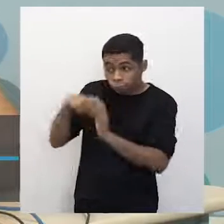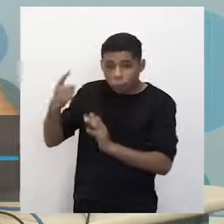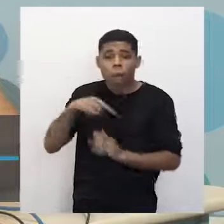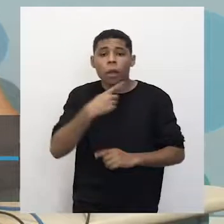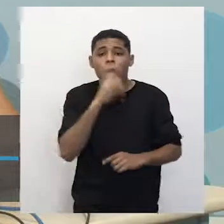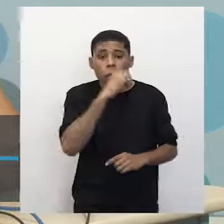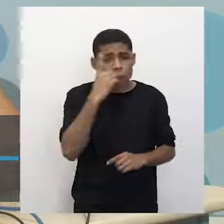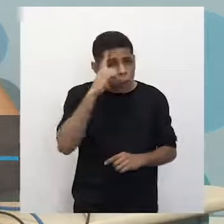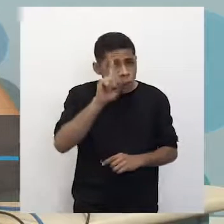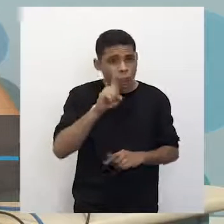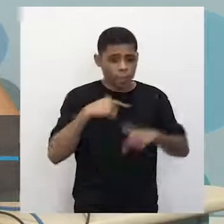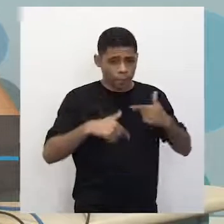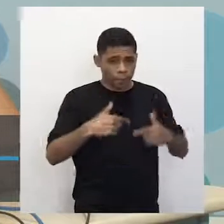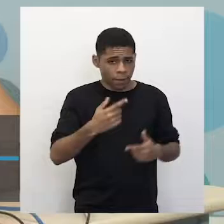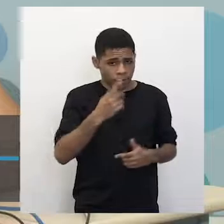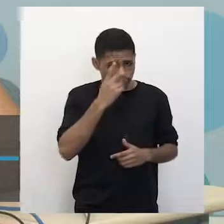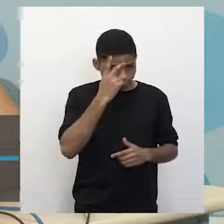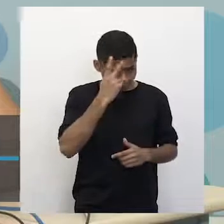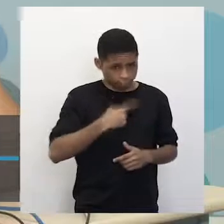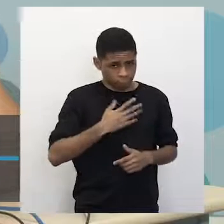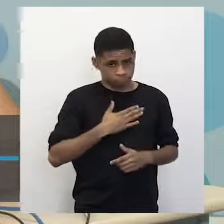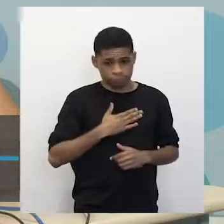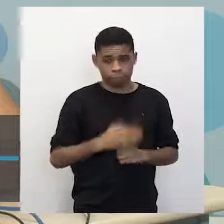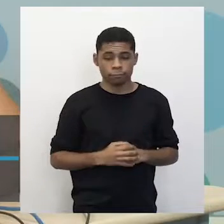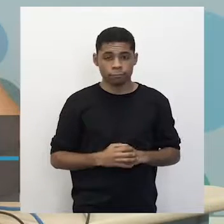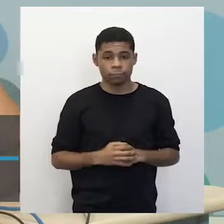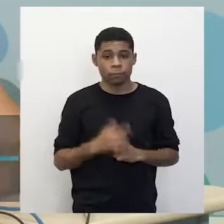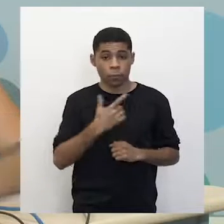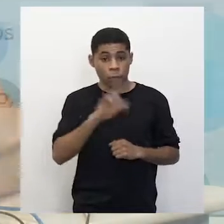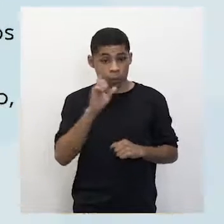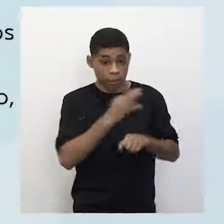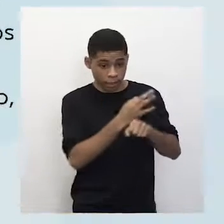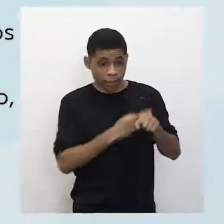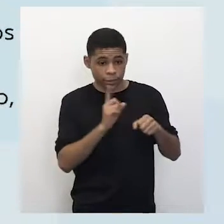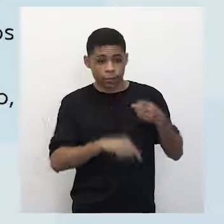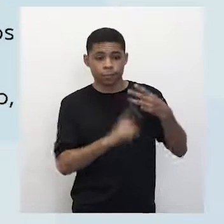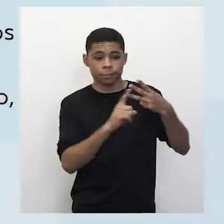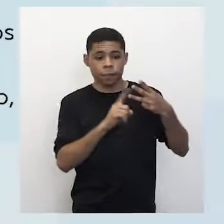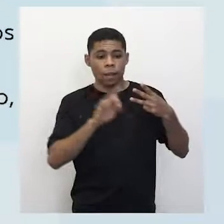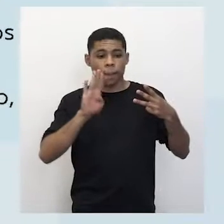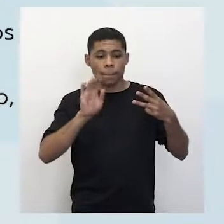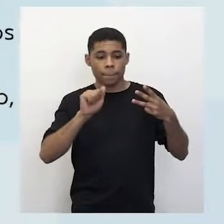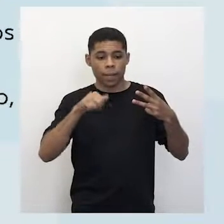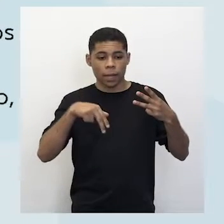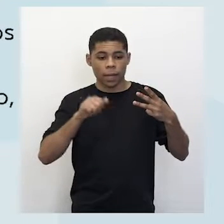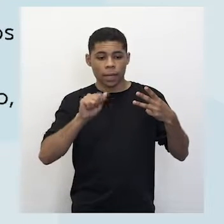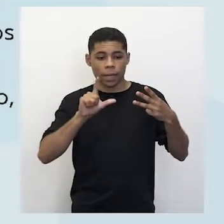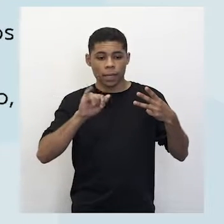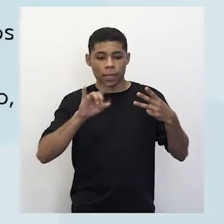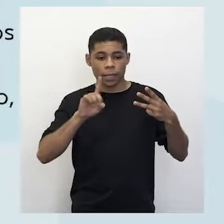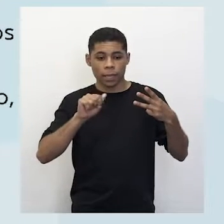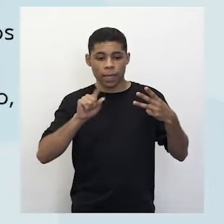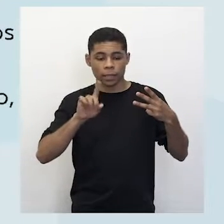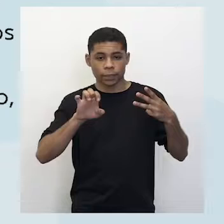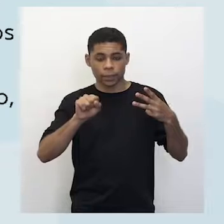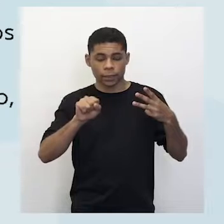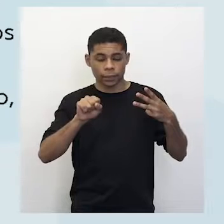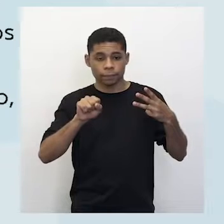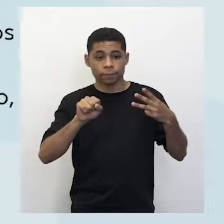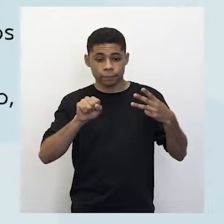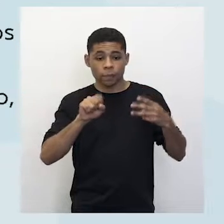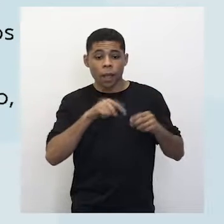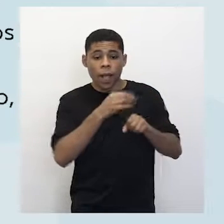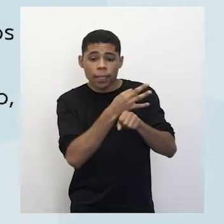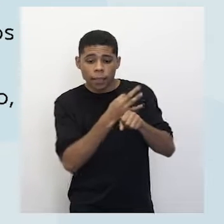próprio, tá? Outra taxa, outra obrigação aí eram as banalidades, tá? A banalidade é uma taxa